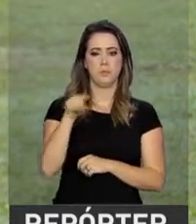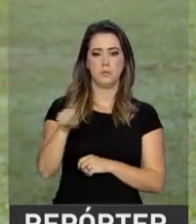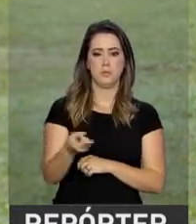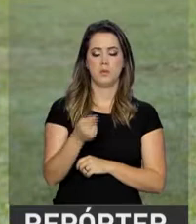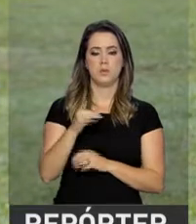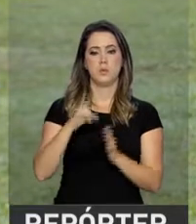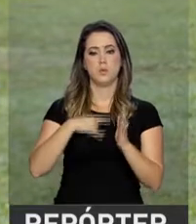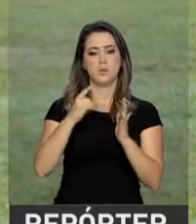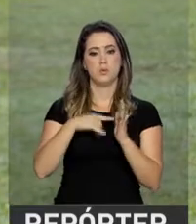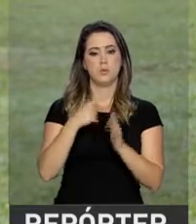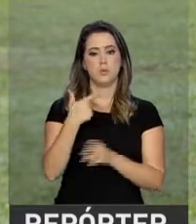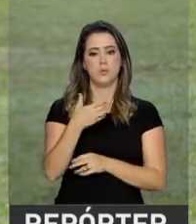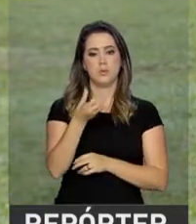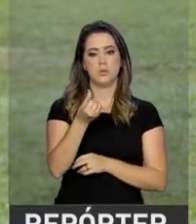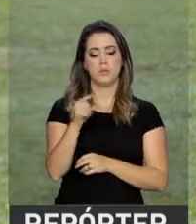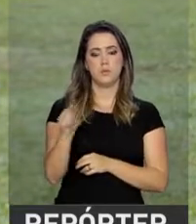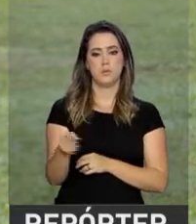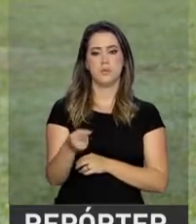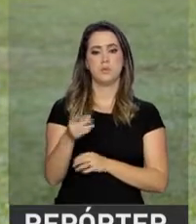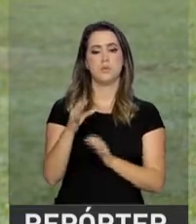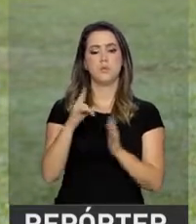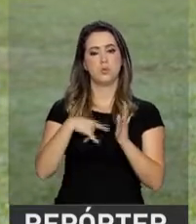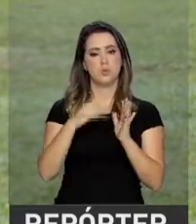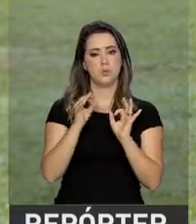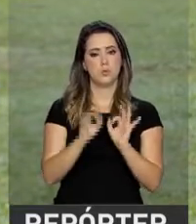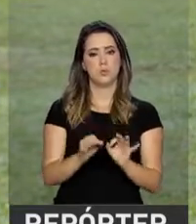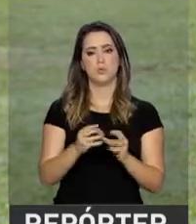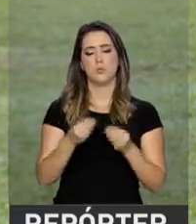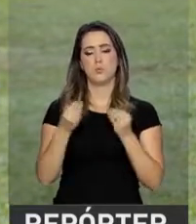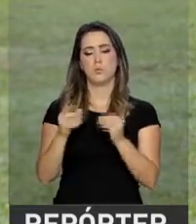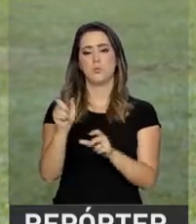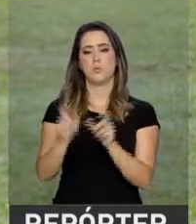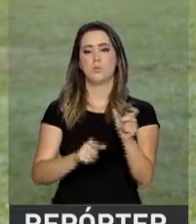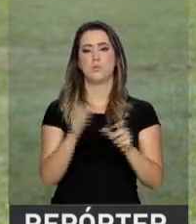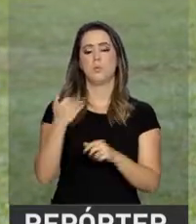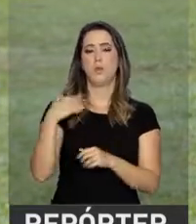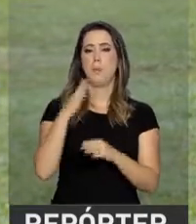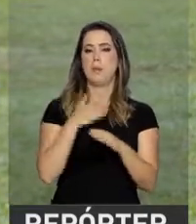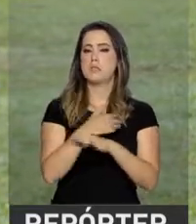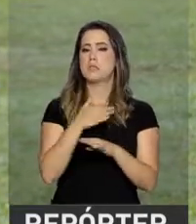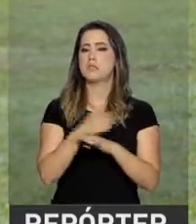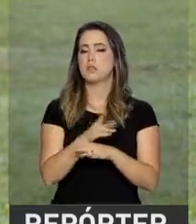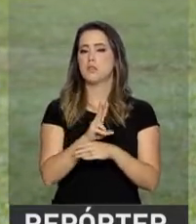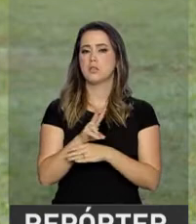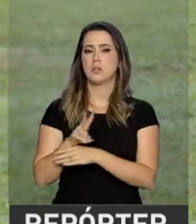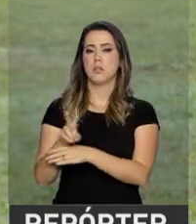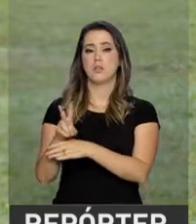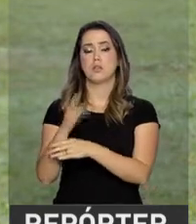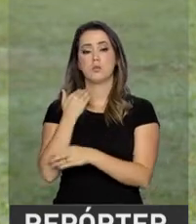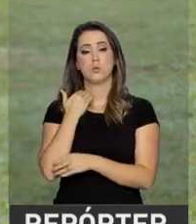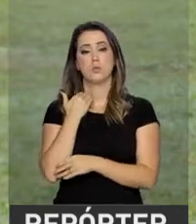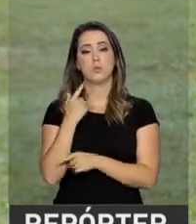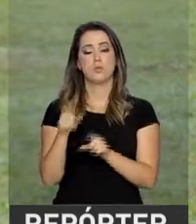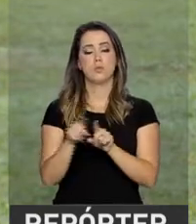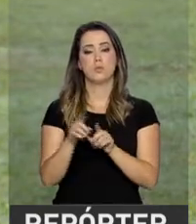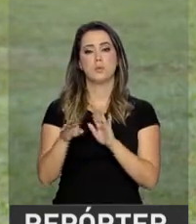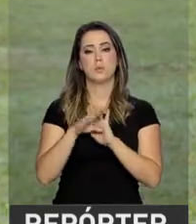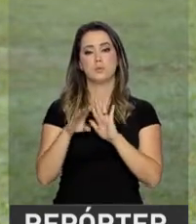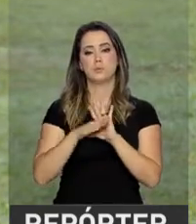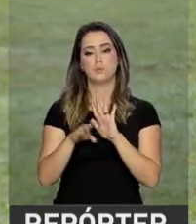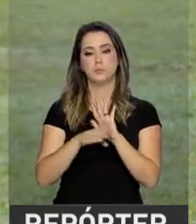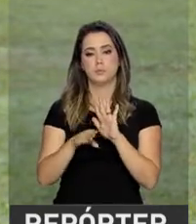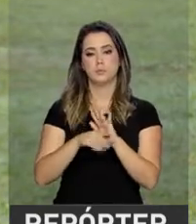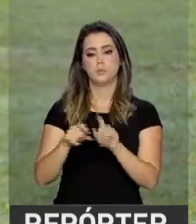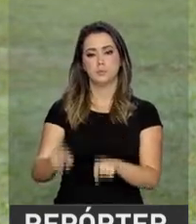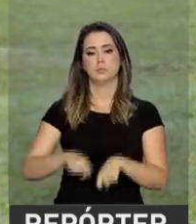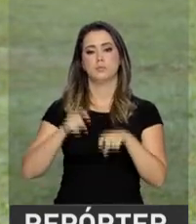26 mil são definitivos e dão a esses assentados mas acesso a créditos bancários e também aos programas voltados para